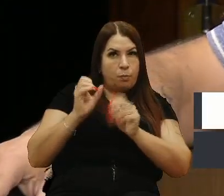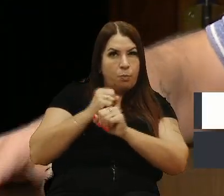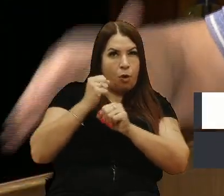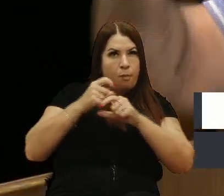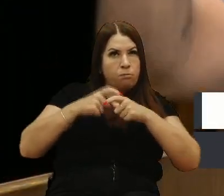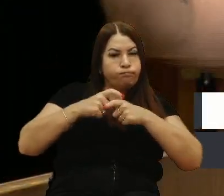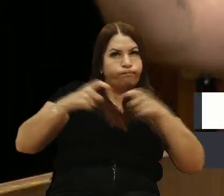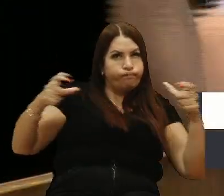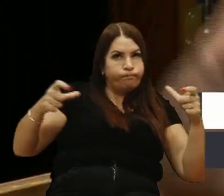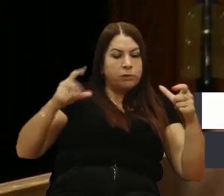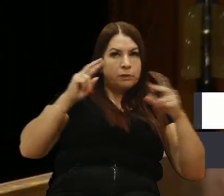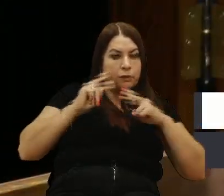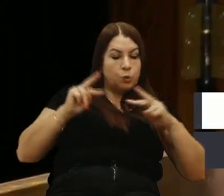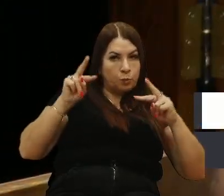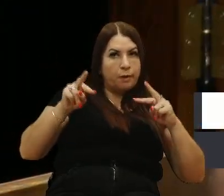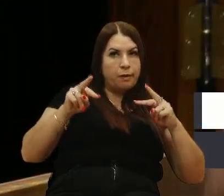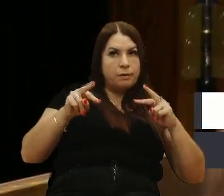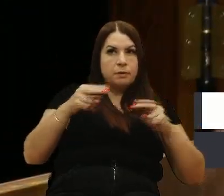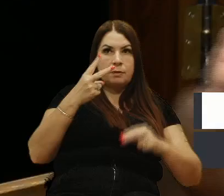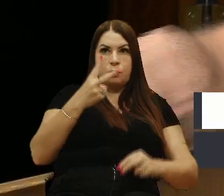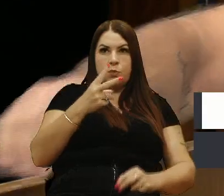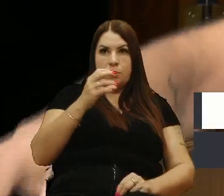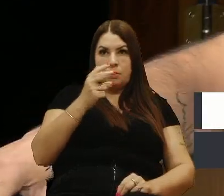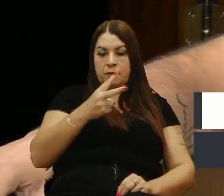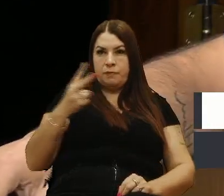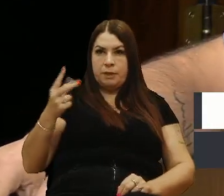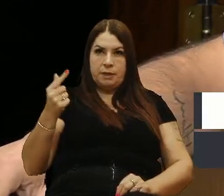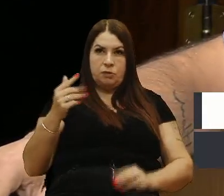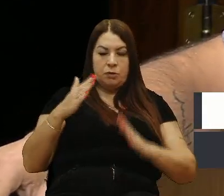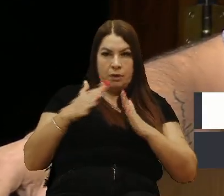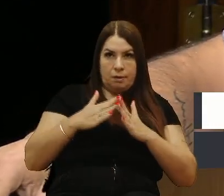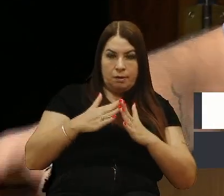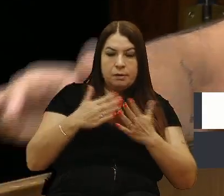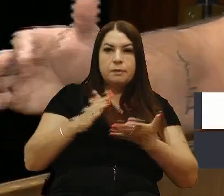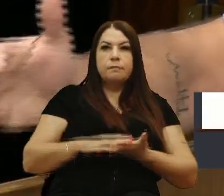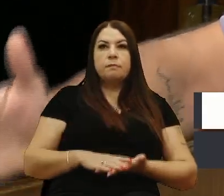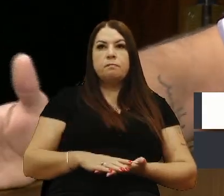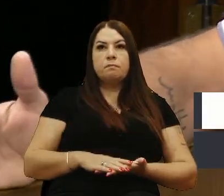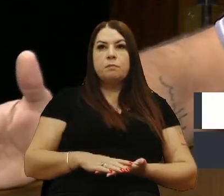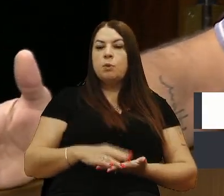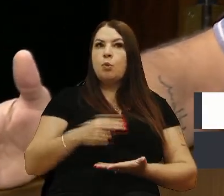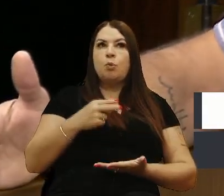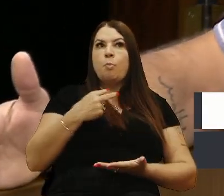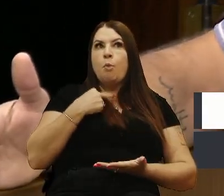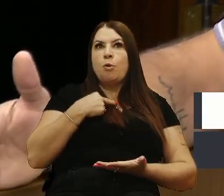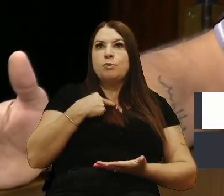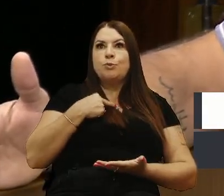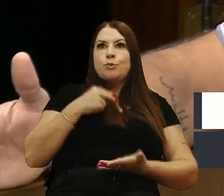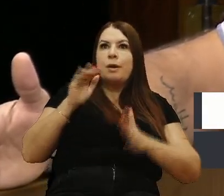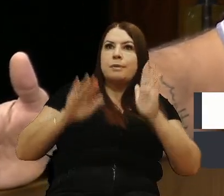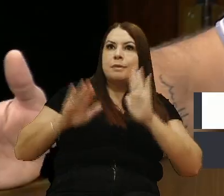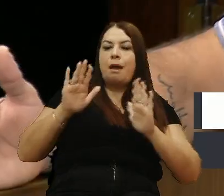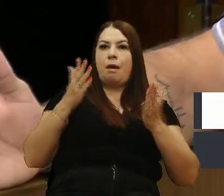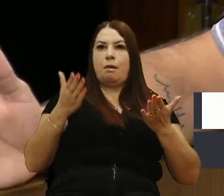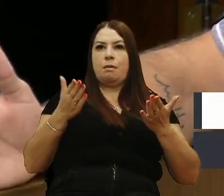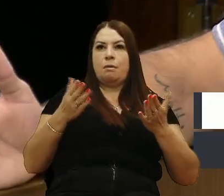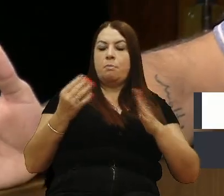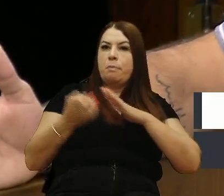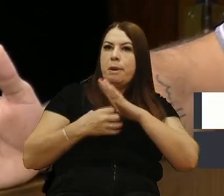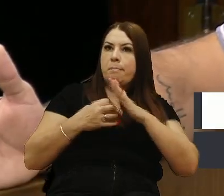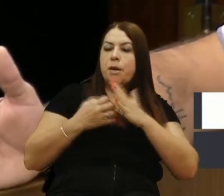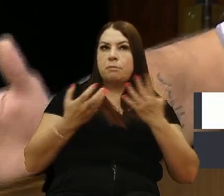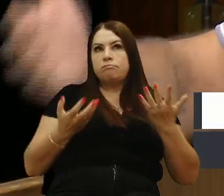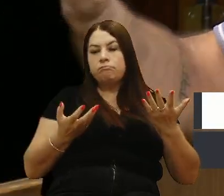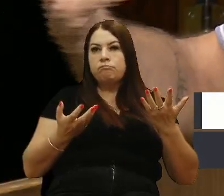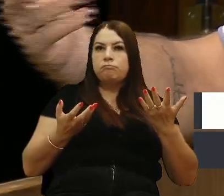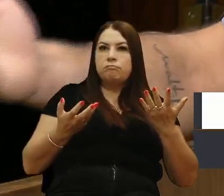grande, visto essa de 227 casas, eu não posso licitar isso para uma empresa